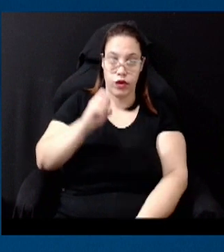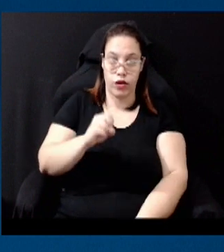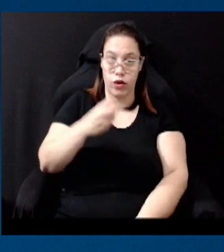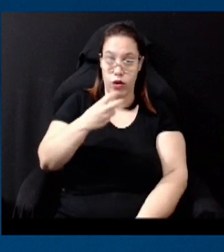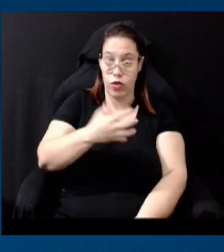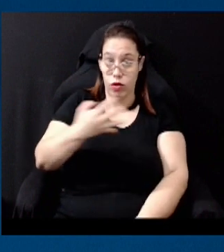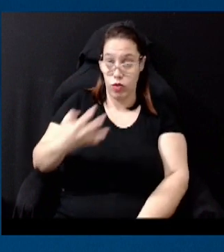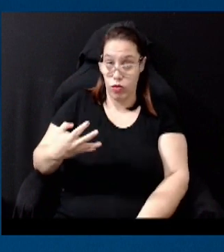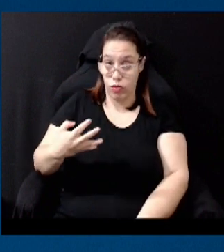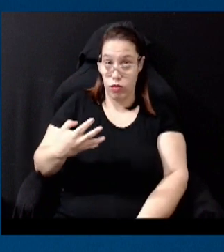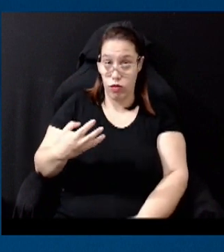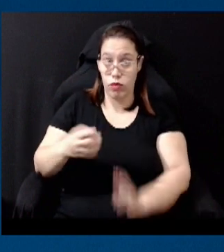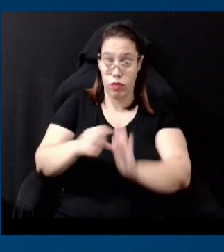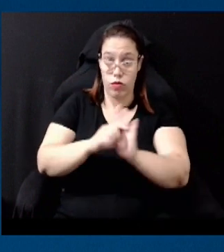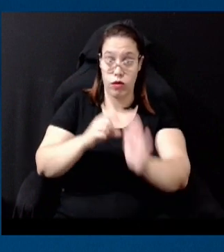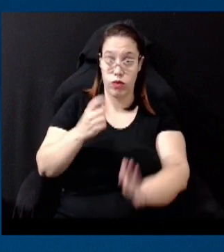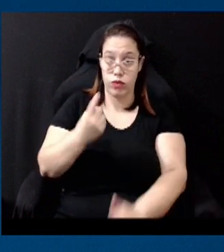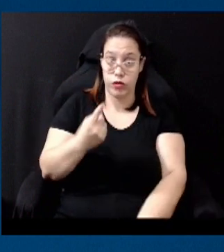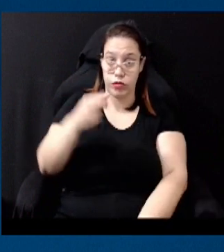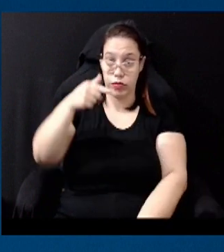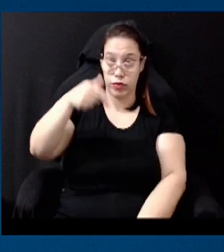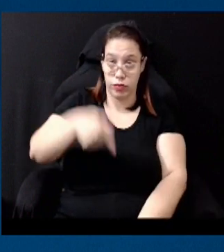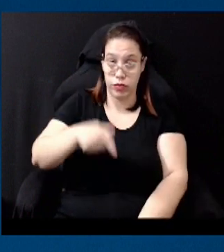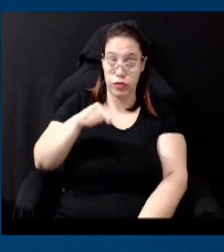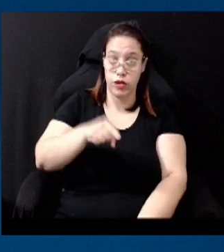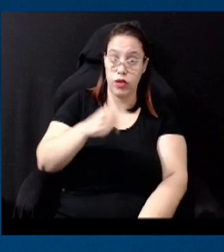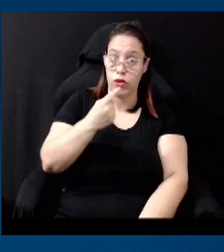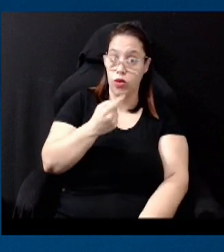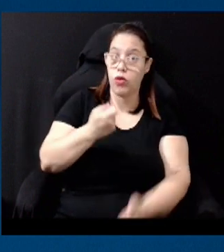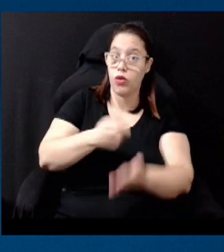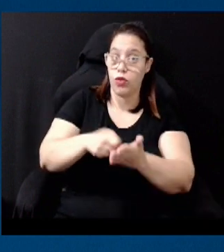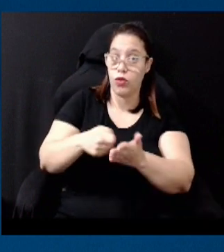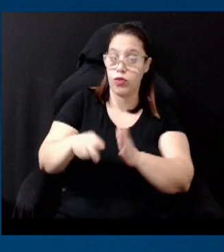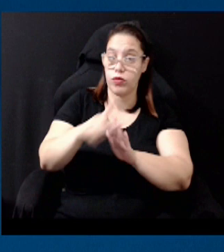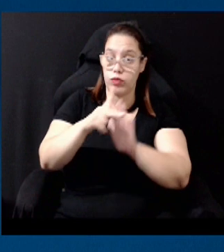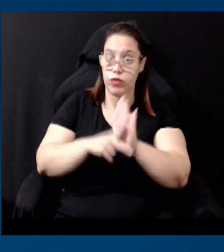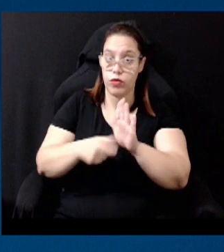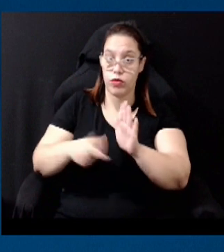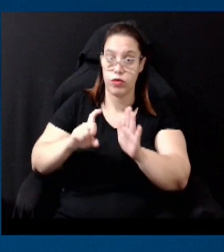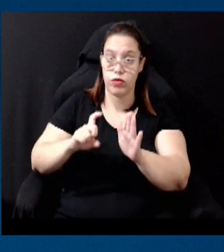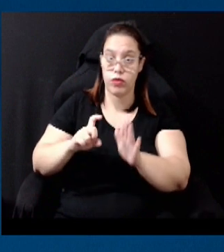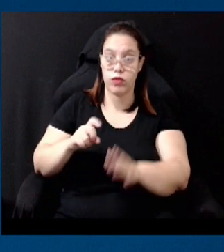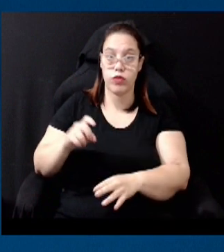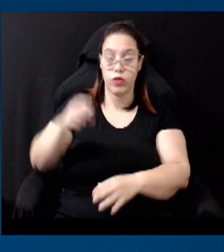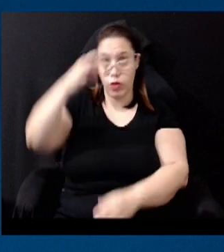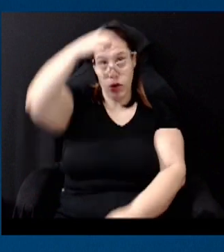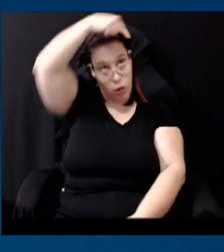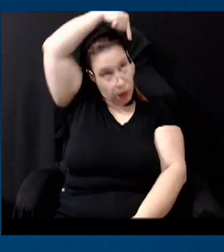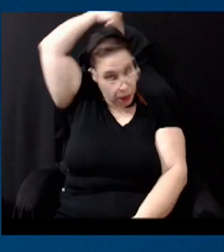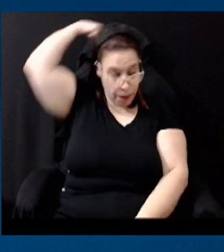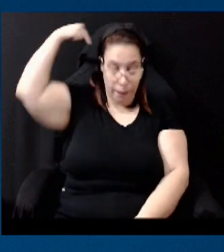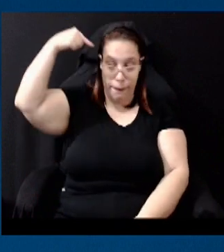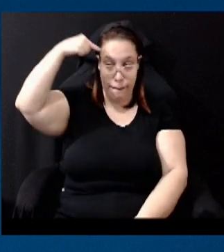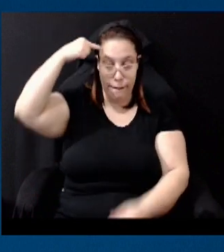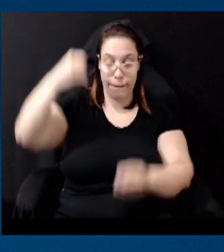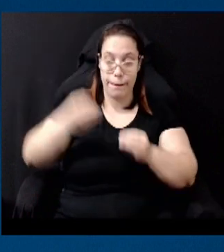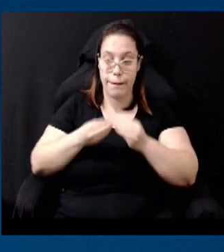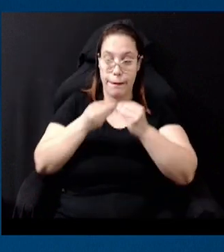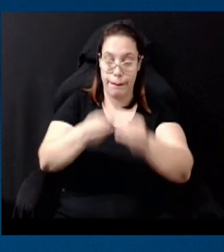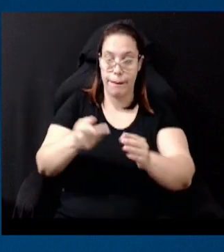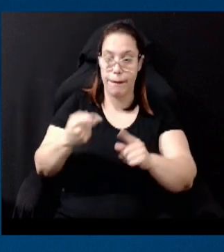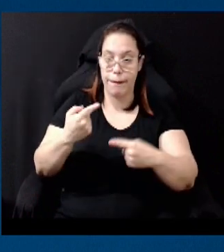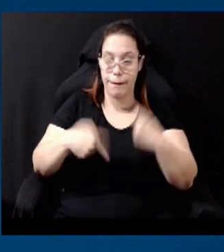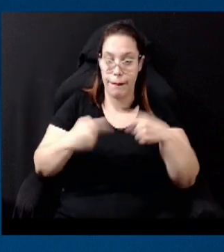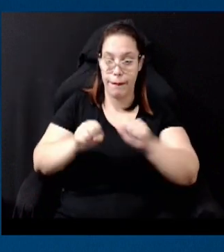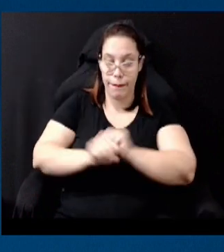item 17.1 é o projeto de autoria do ex-vereador Paulo Gaspar, que institui a política de transparência